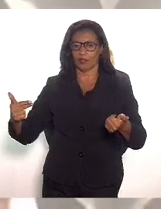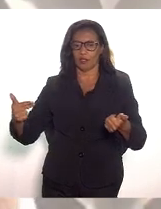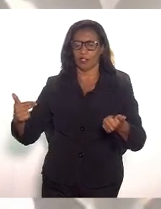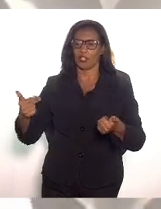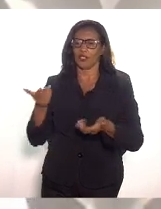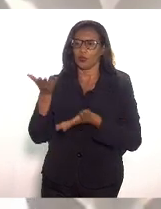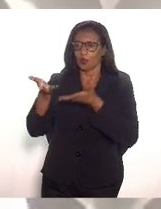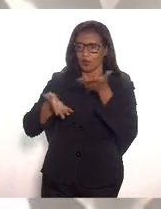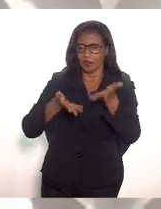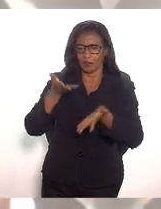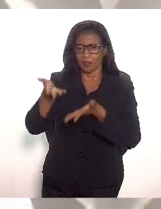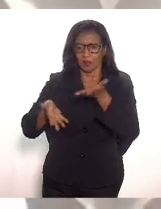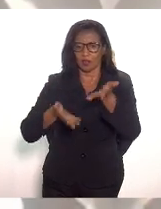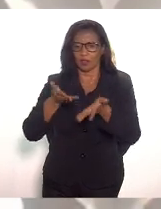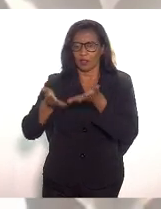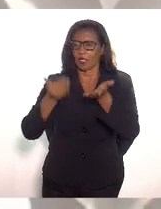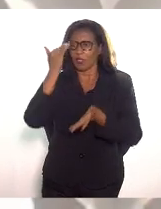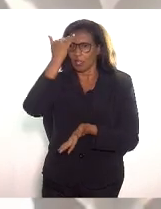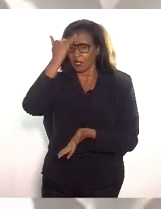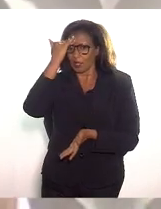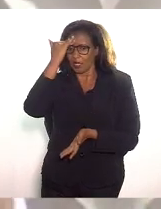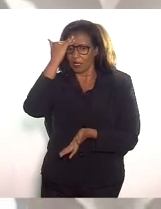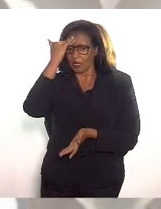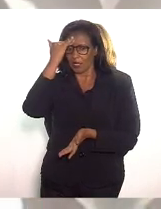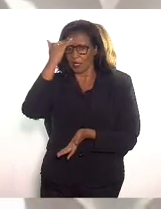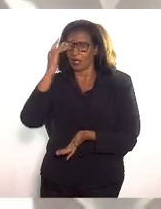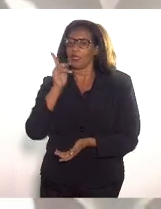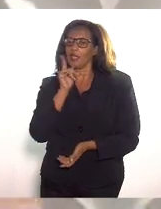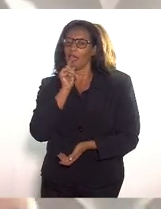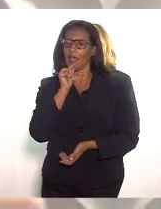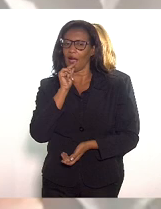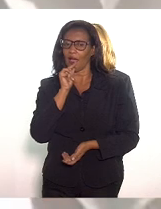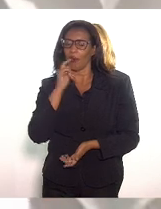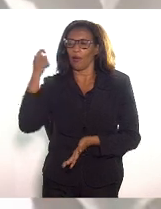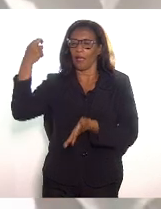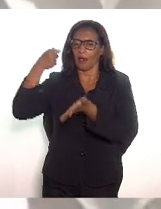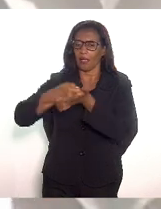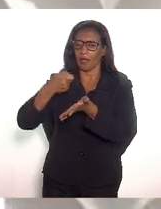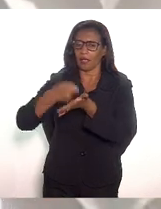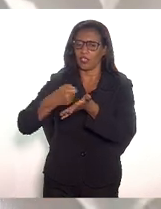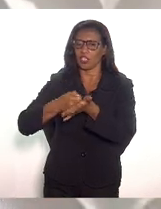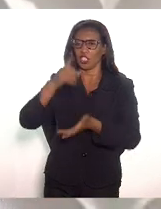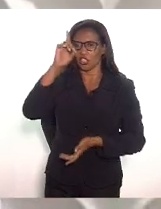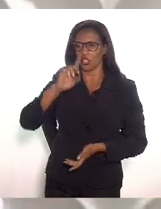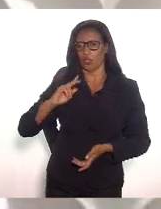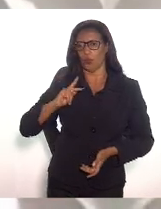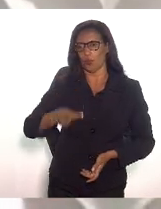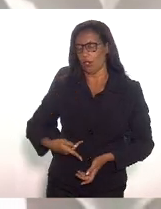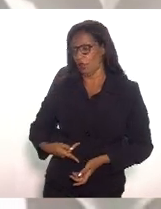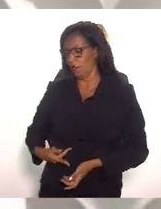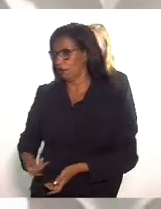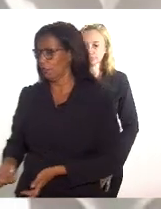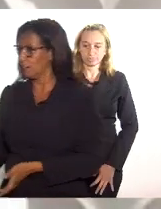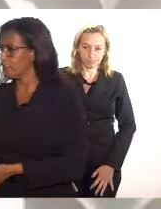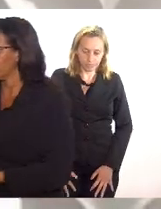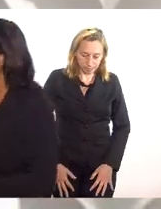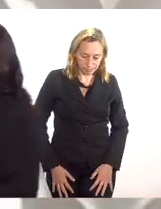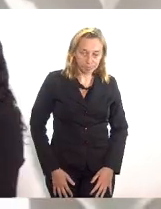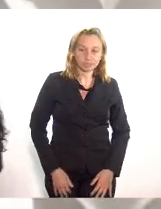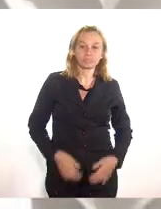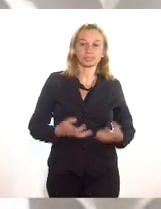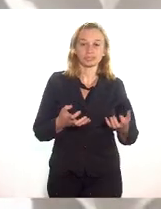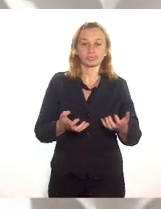do atendimento, entendendo que água é garantia de direitos humanos. Por isso, eu